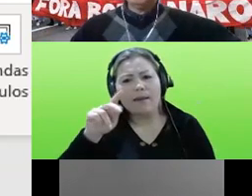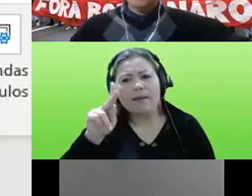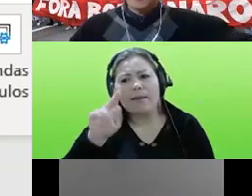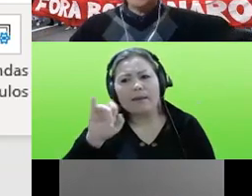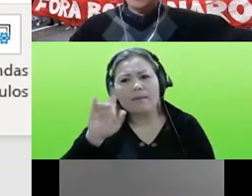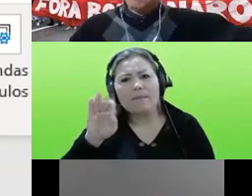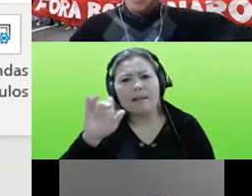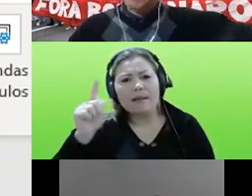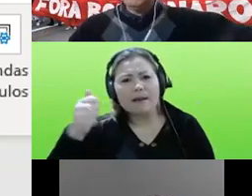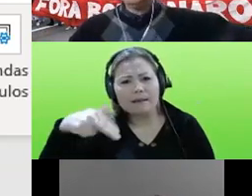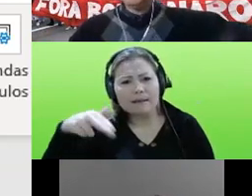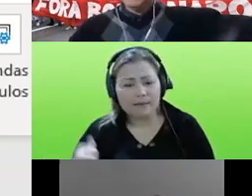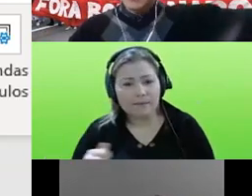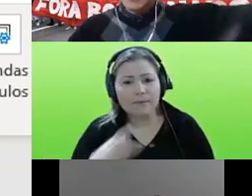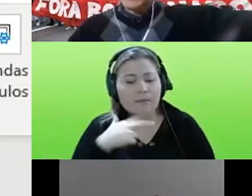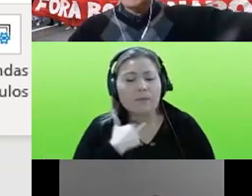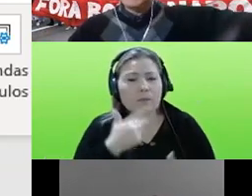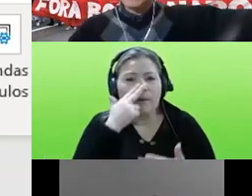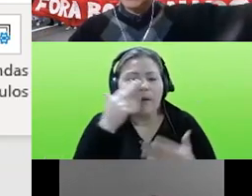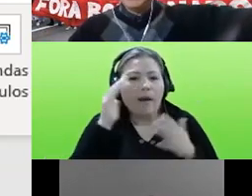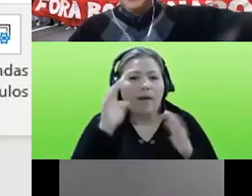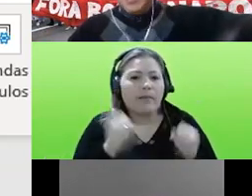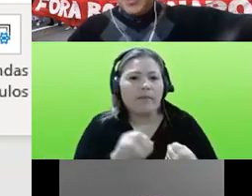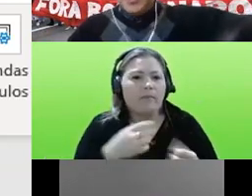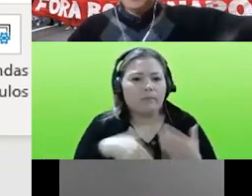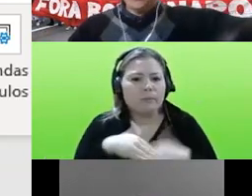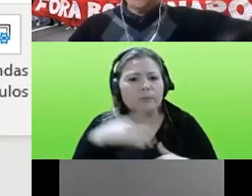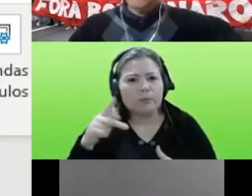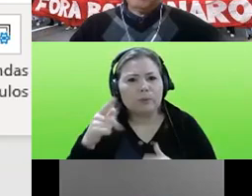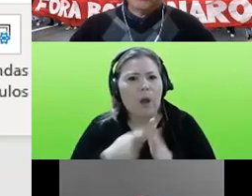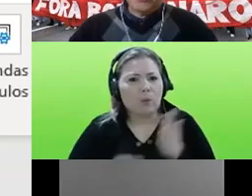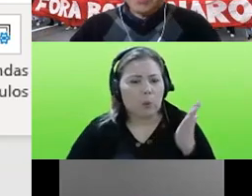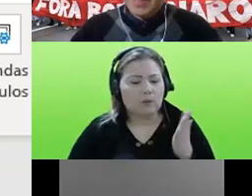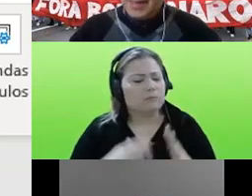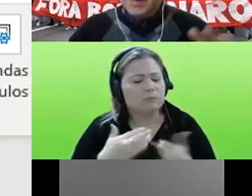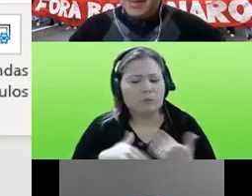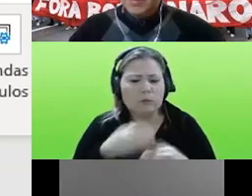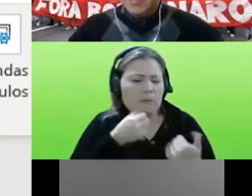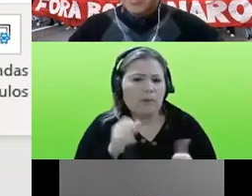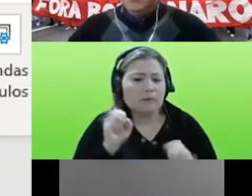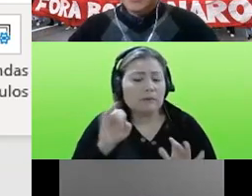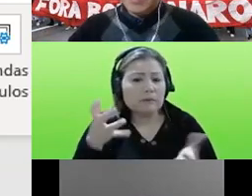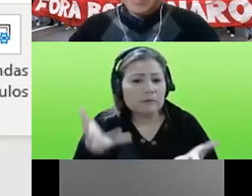para defender aquela metafísica hegeliana da ciência. Isso aí tudo bem se a pessoa quer